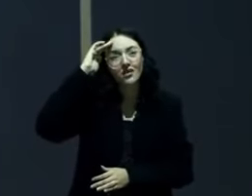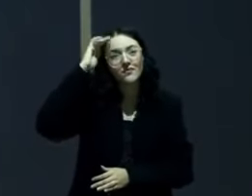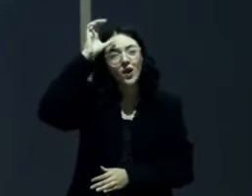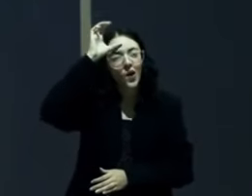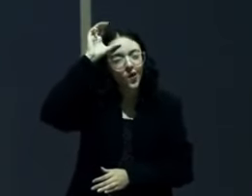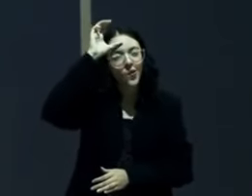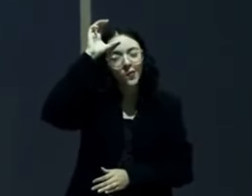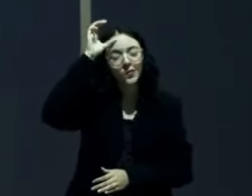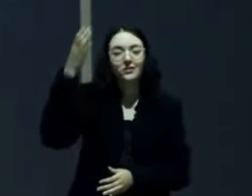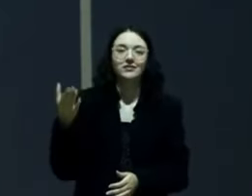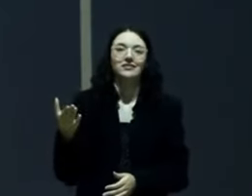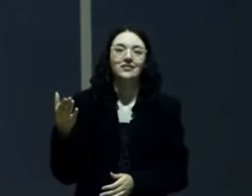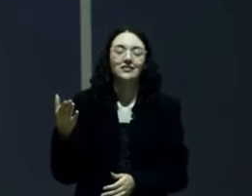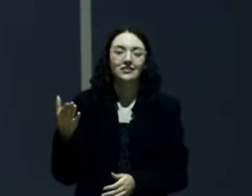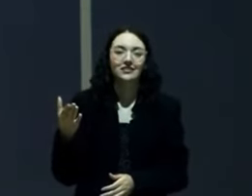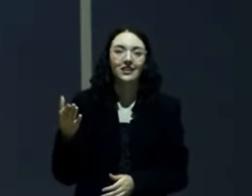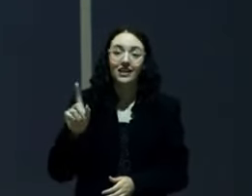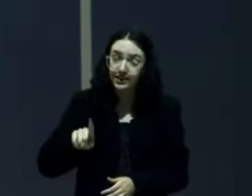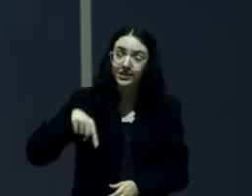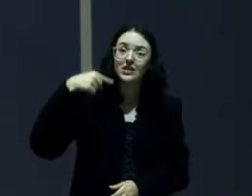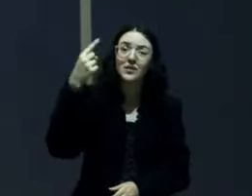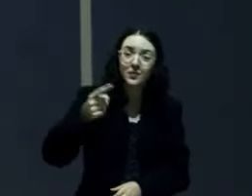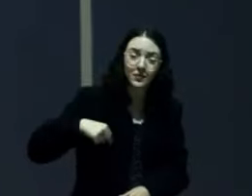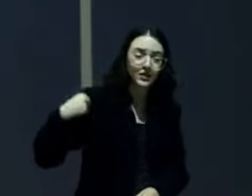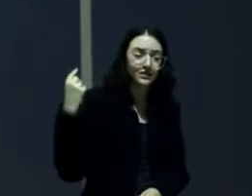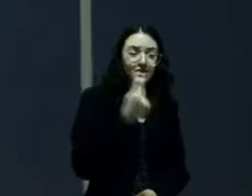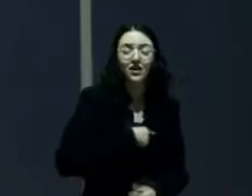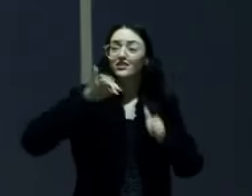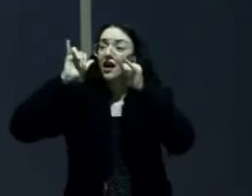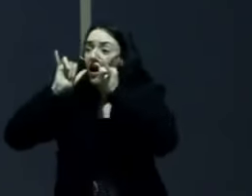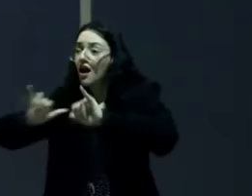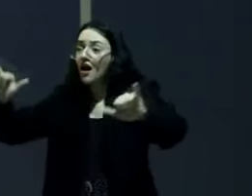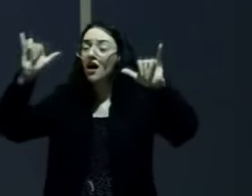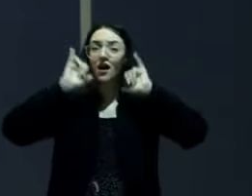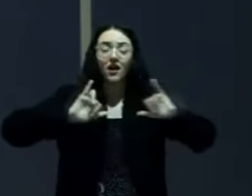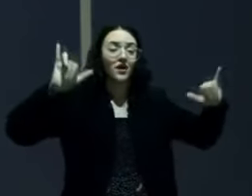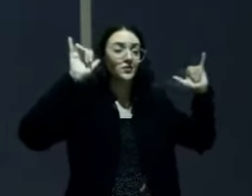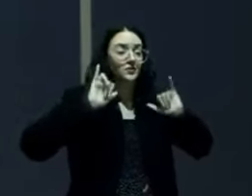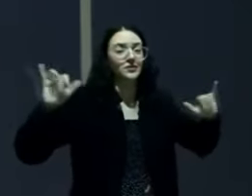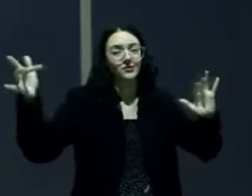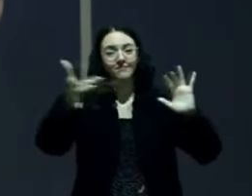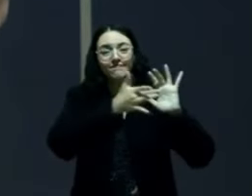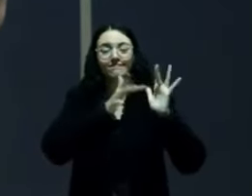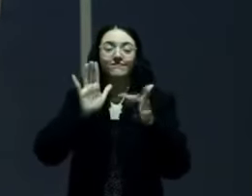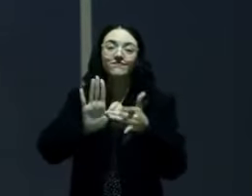quando a gente faz isso, nós estamos anunciando a morte do